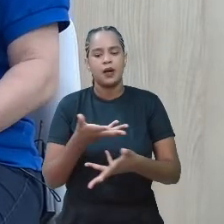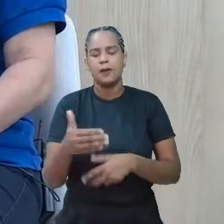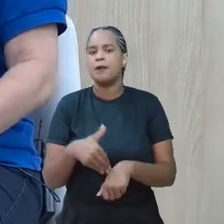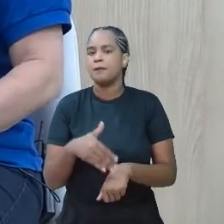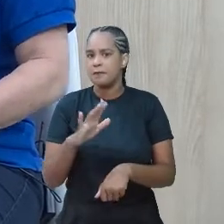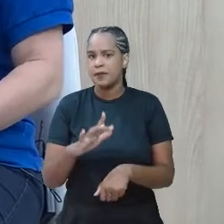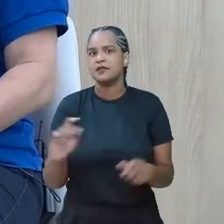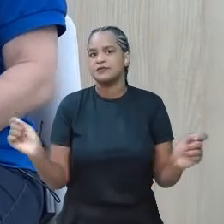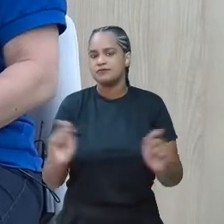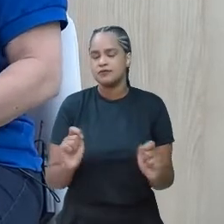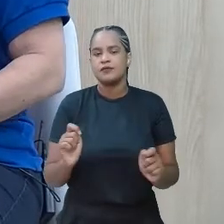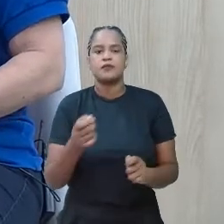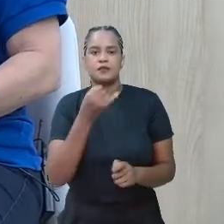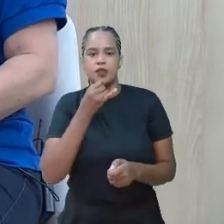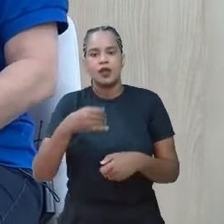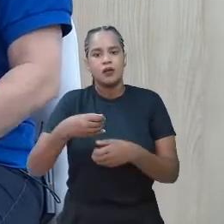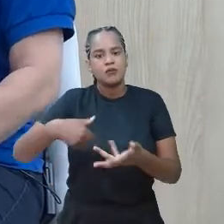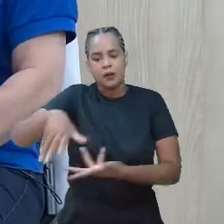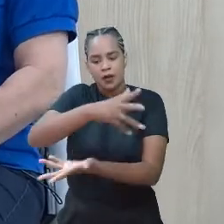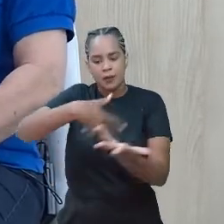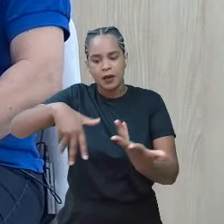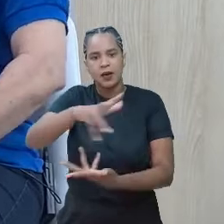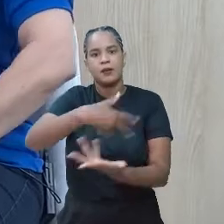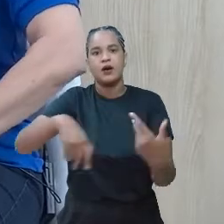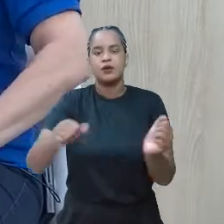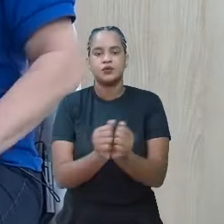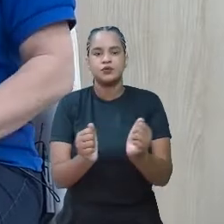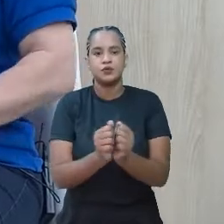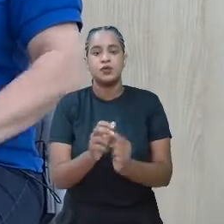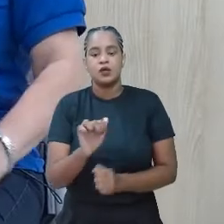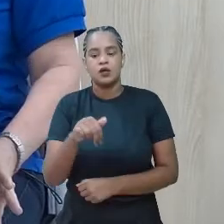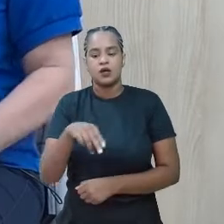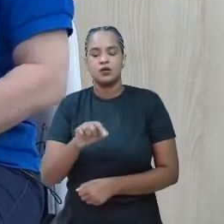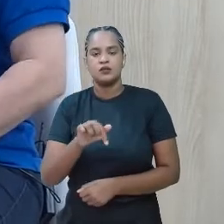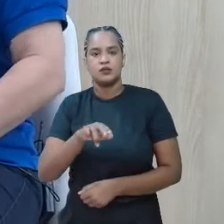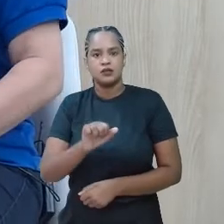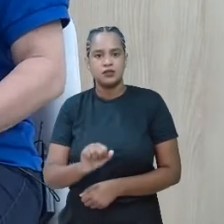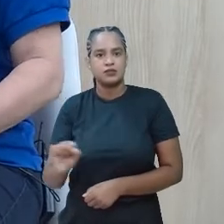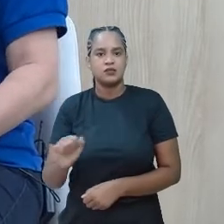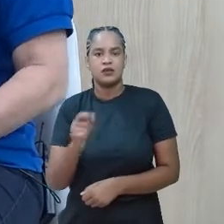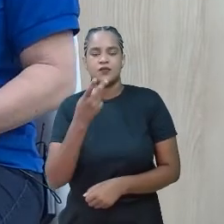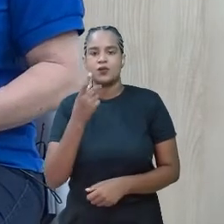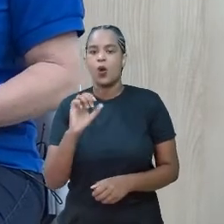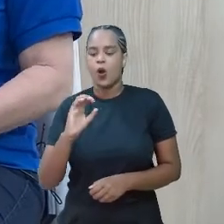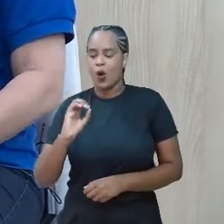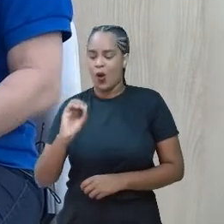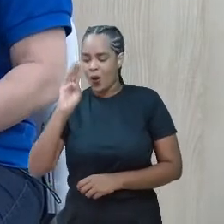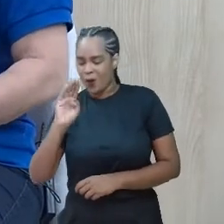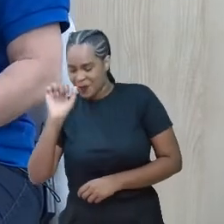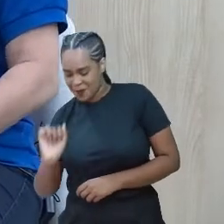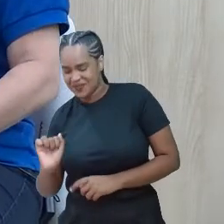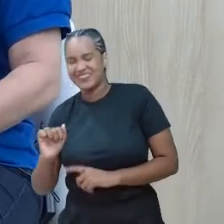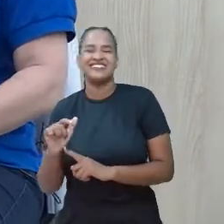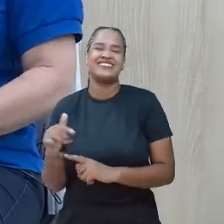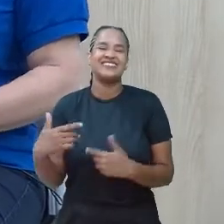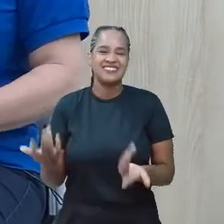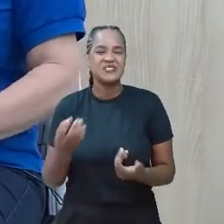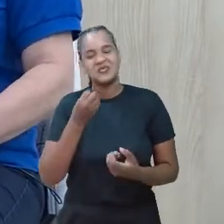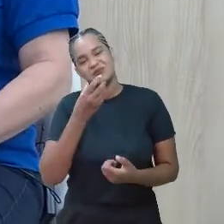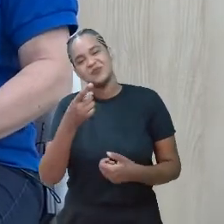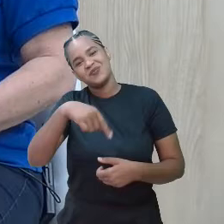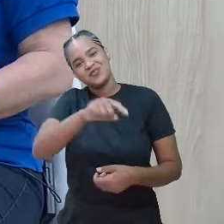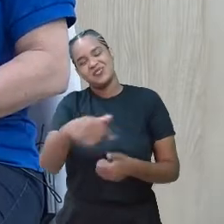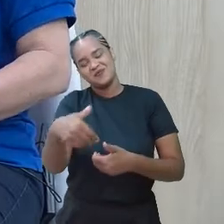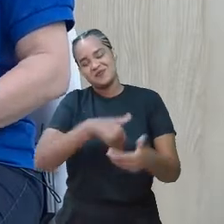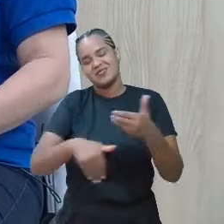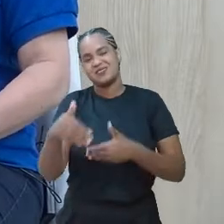interativas, possamos compartilhar com vocês, tá certo? A Andresa está dizendo, oba, Andresa, que bom que tu estás aí participando. O João já chegou dando